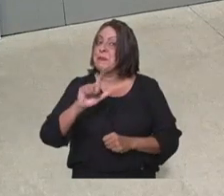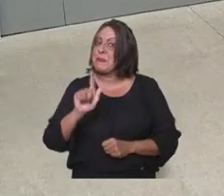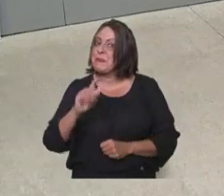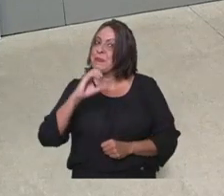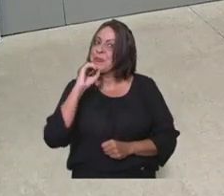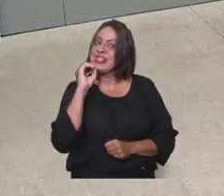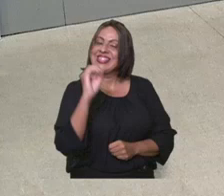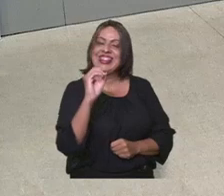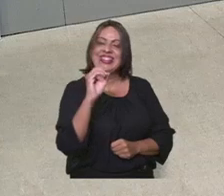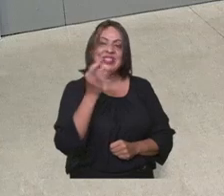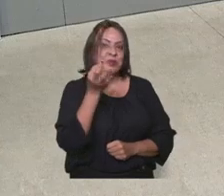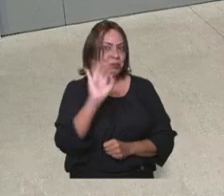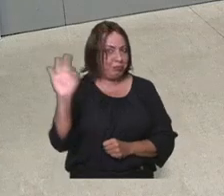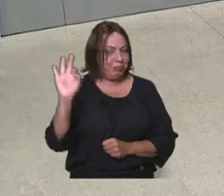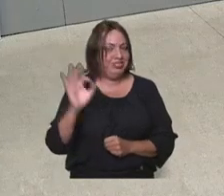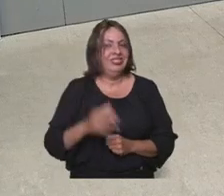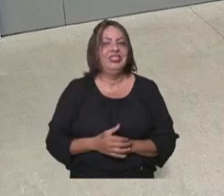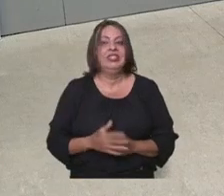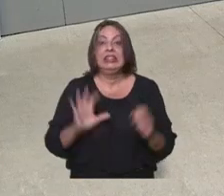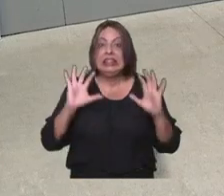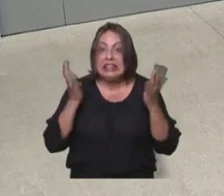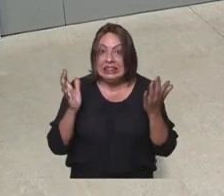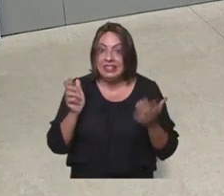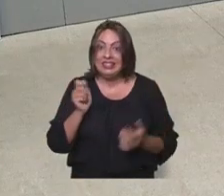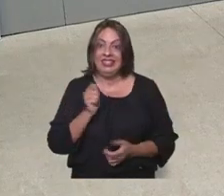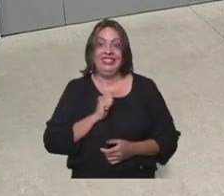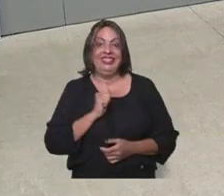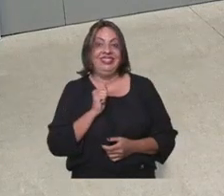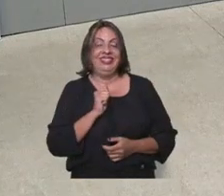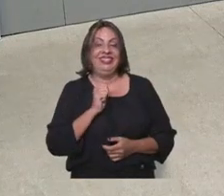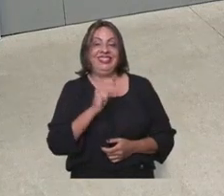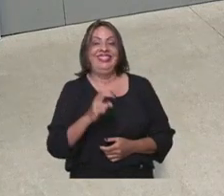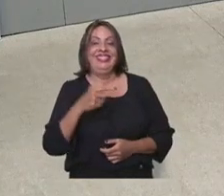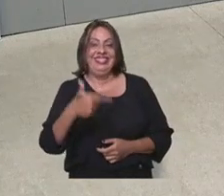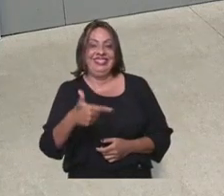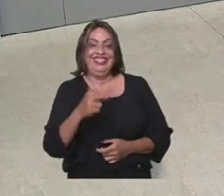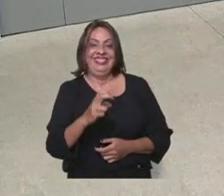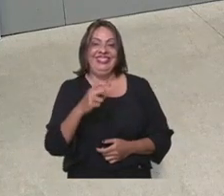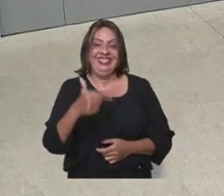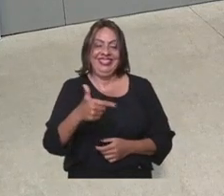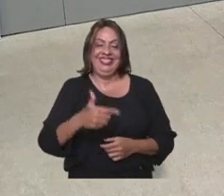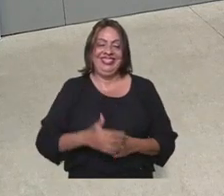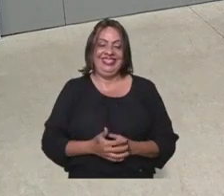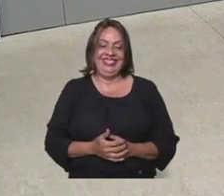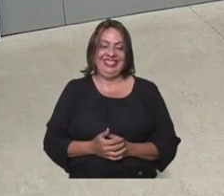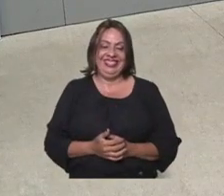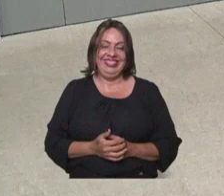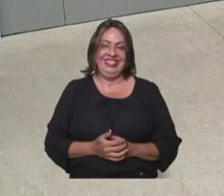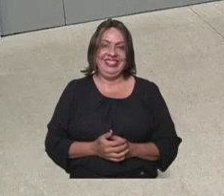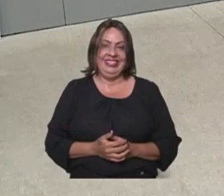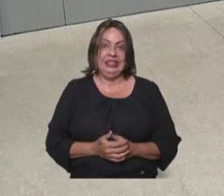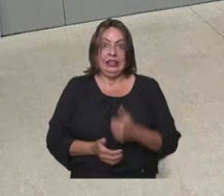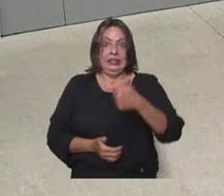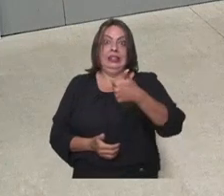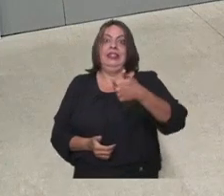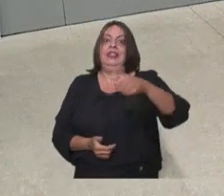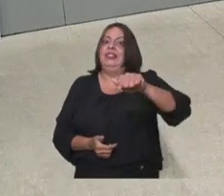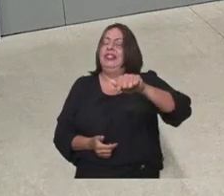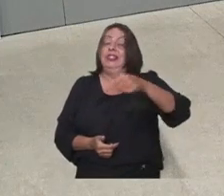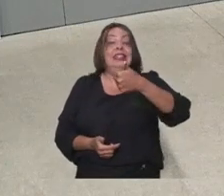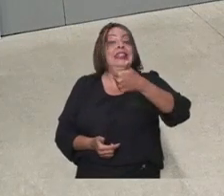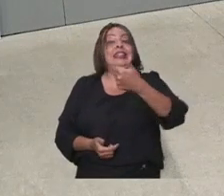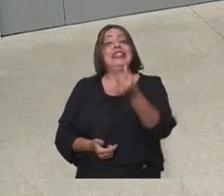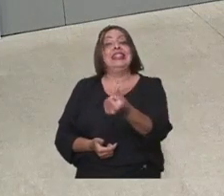CG0. Atenção, será que decide agora? Número 52. 52.